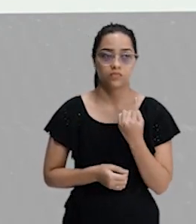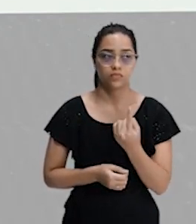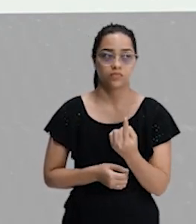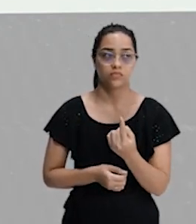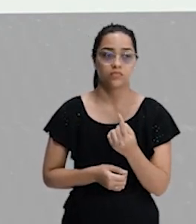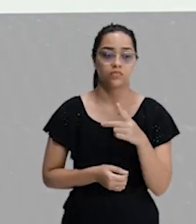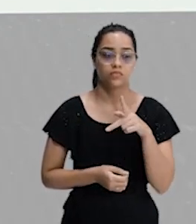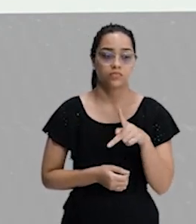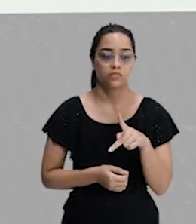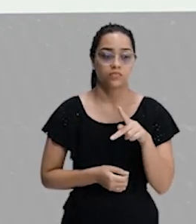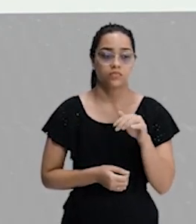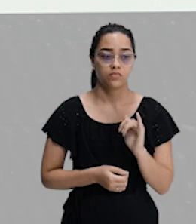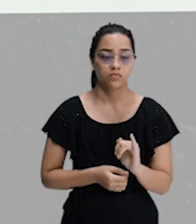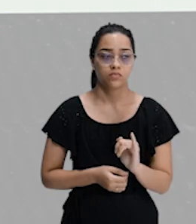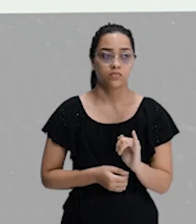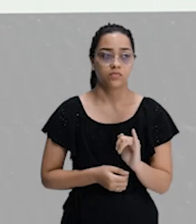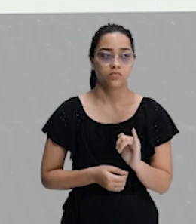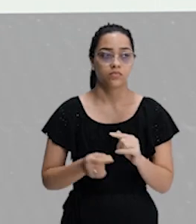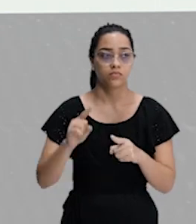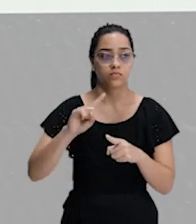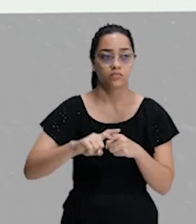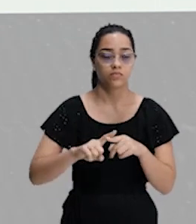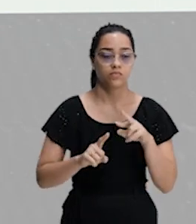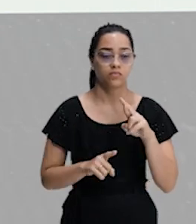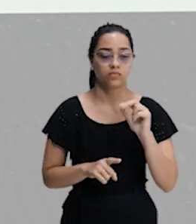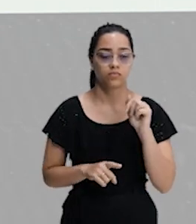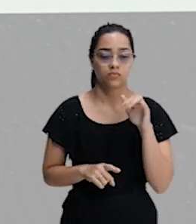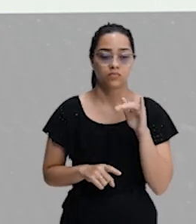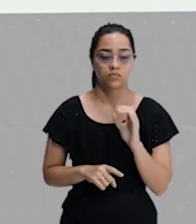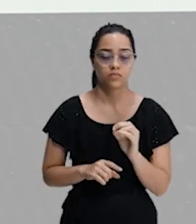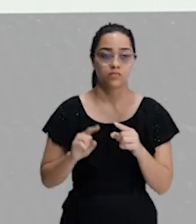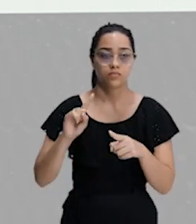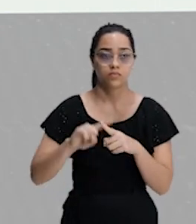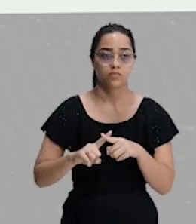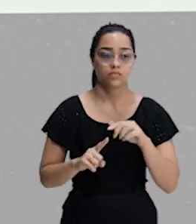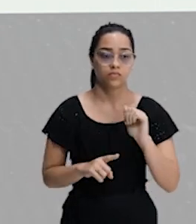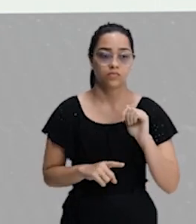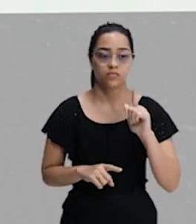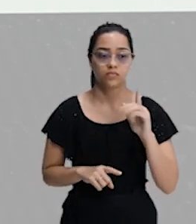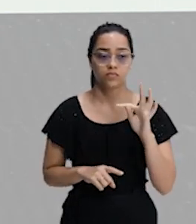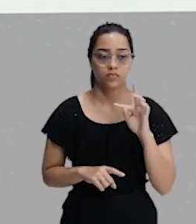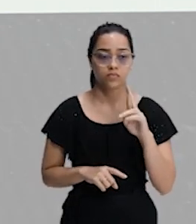é π vezes o raio ao quadrado vezes a altura.